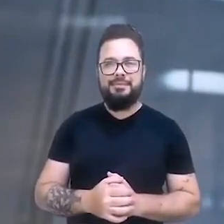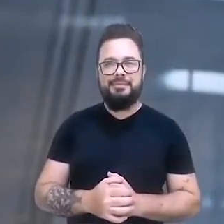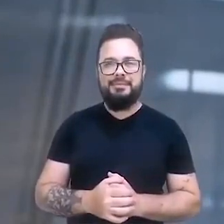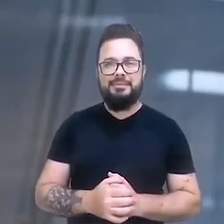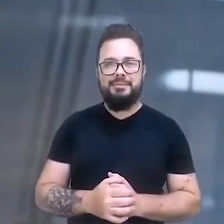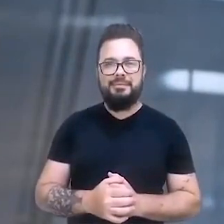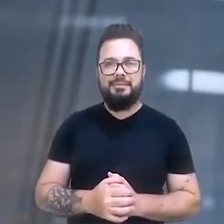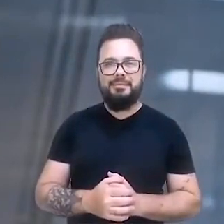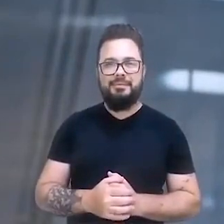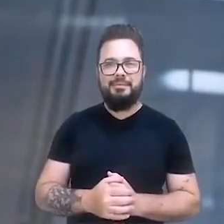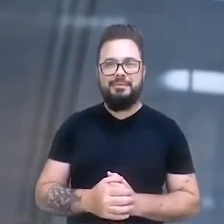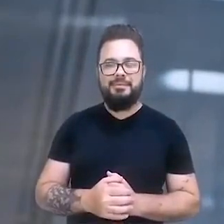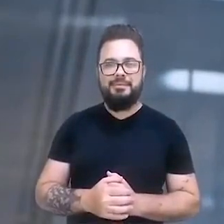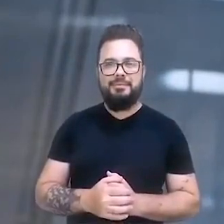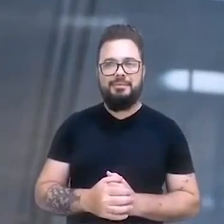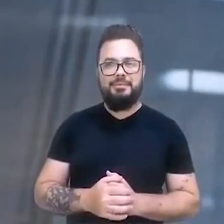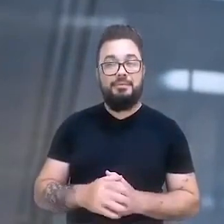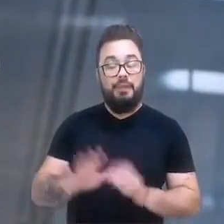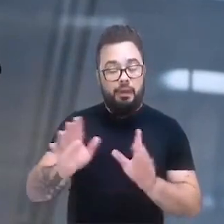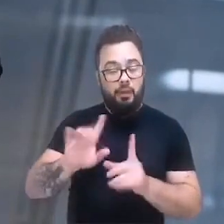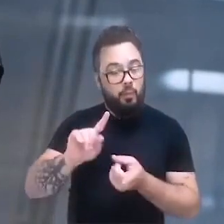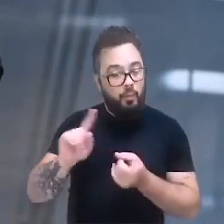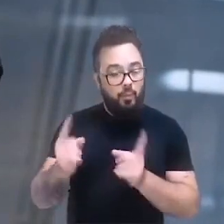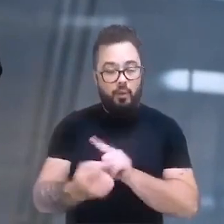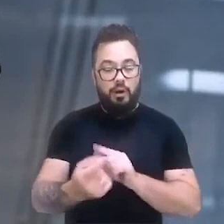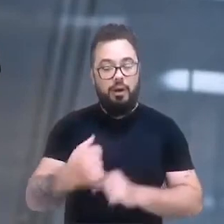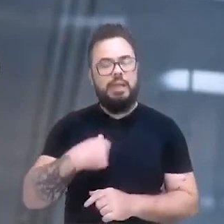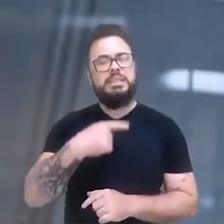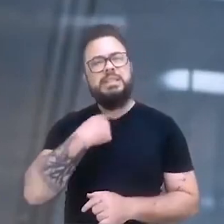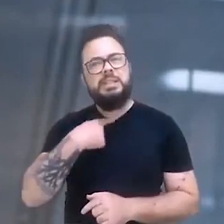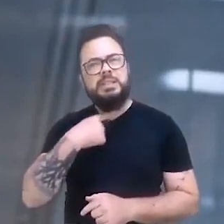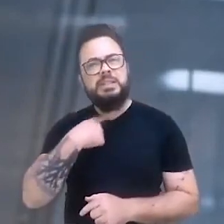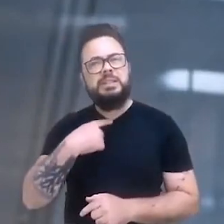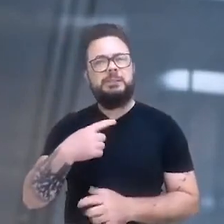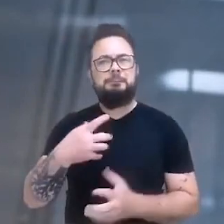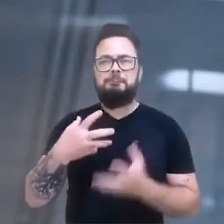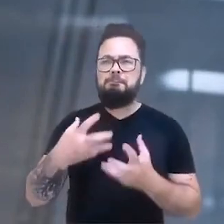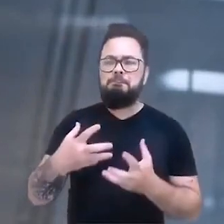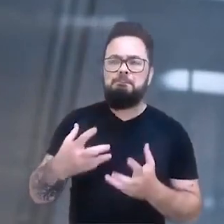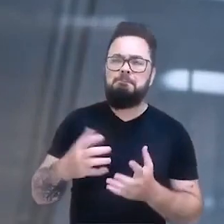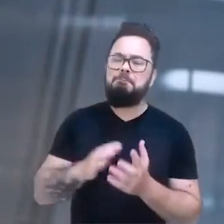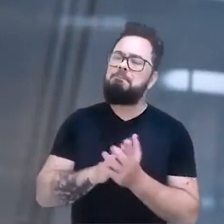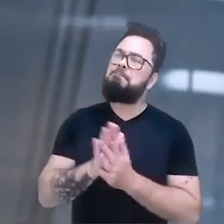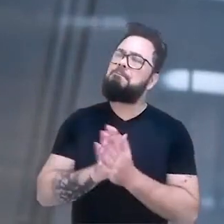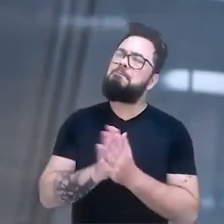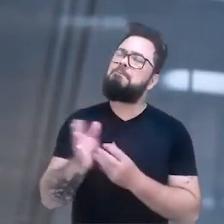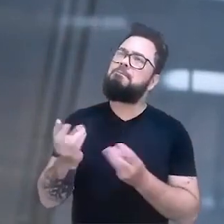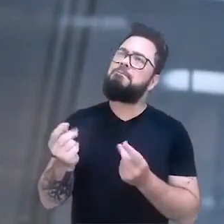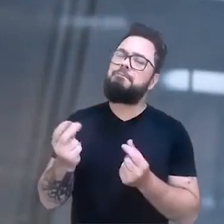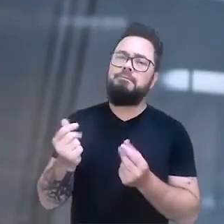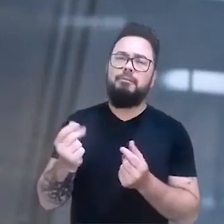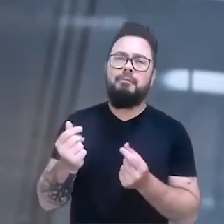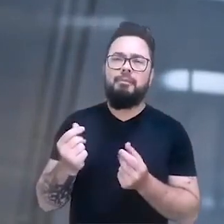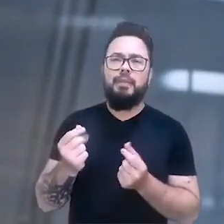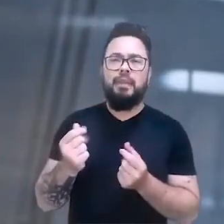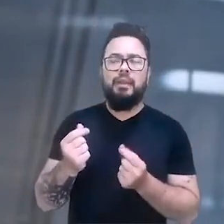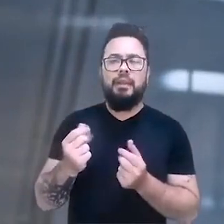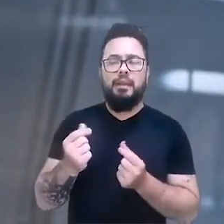velho. Ficando rico é outra coisa. Não, muito pelo contrário. É uma vontade de ficar